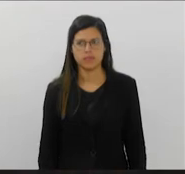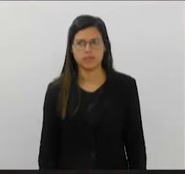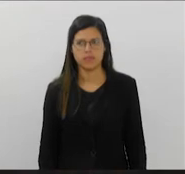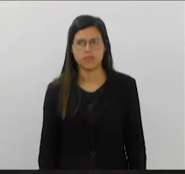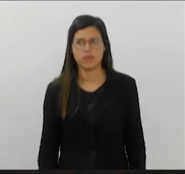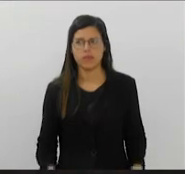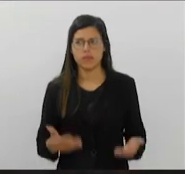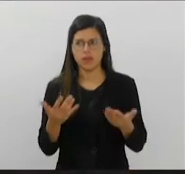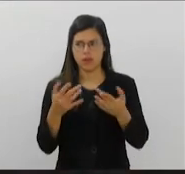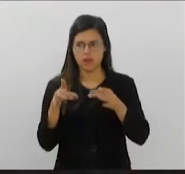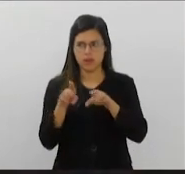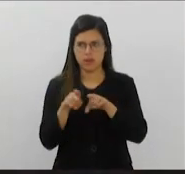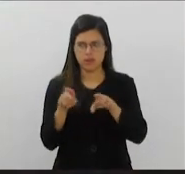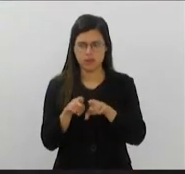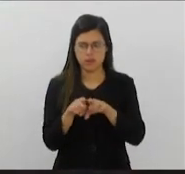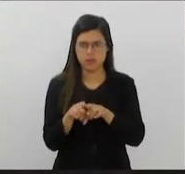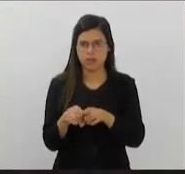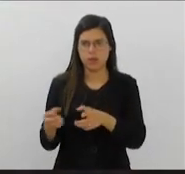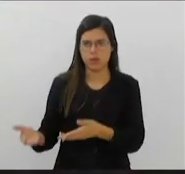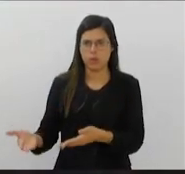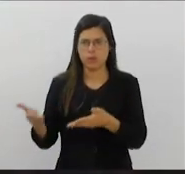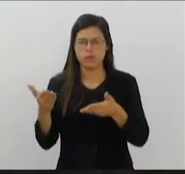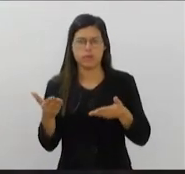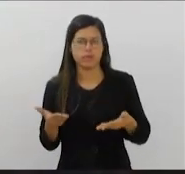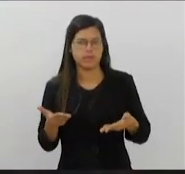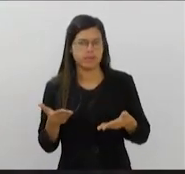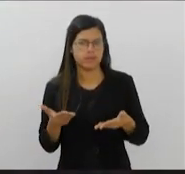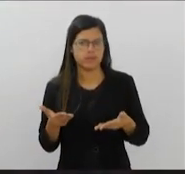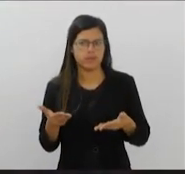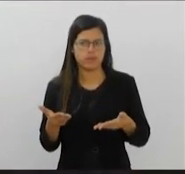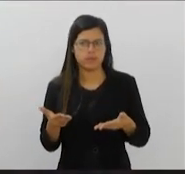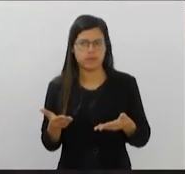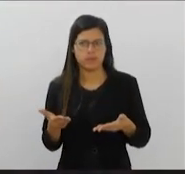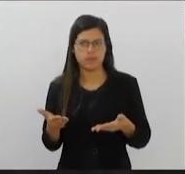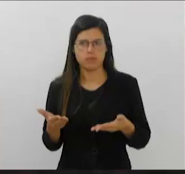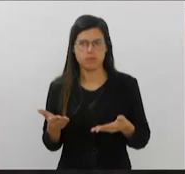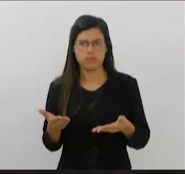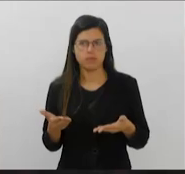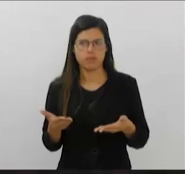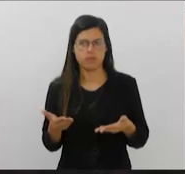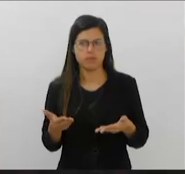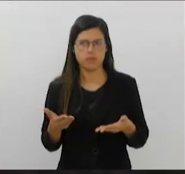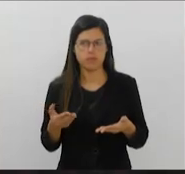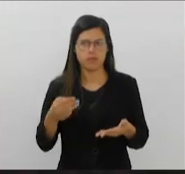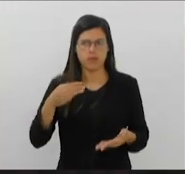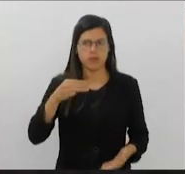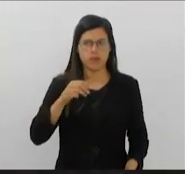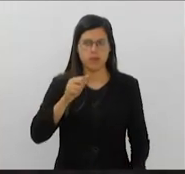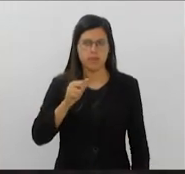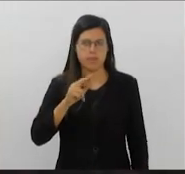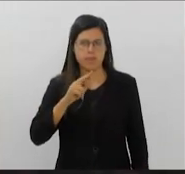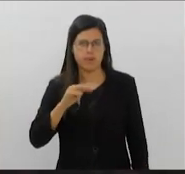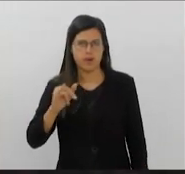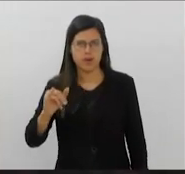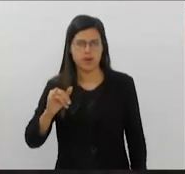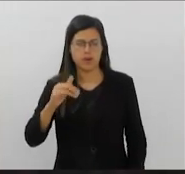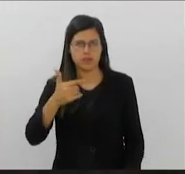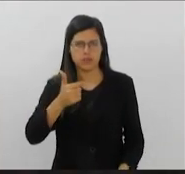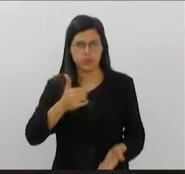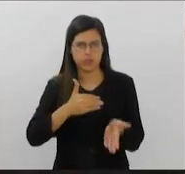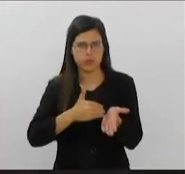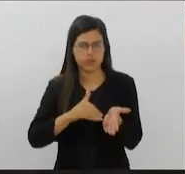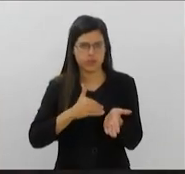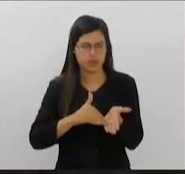gostaria também de convidar a senhora Mari Iekimoto,